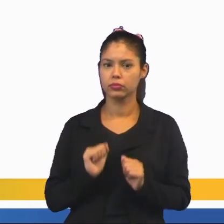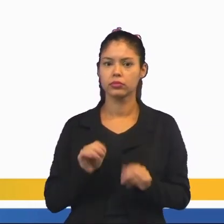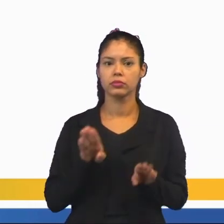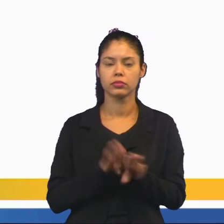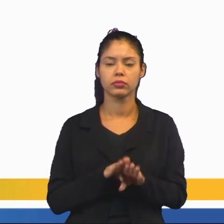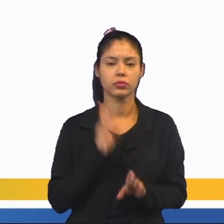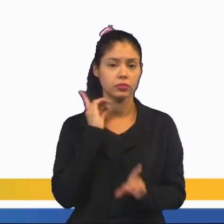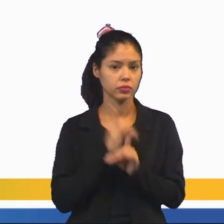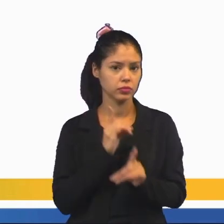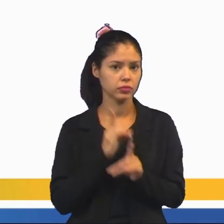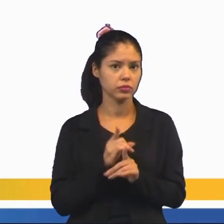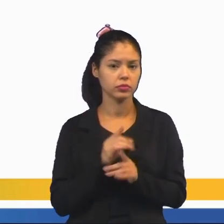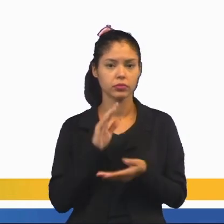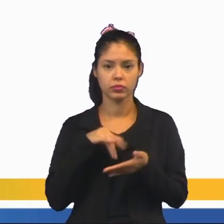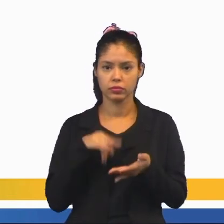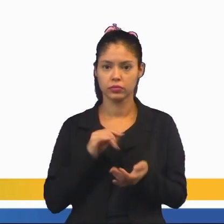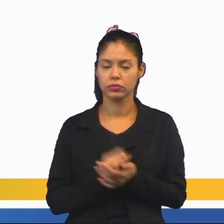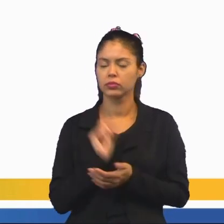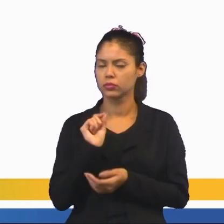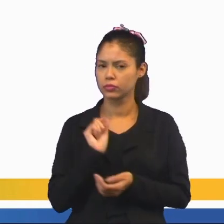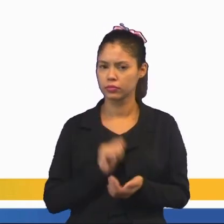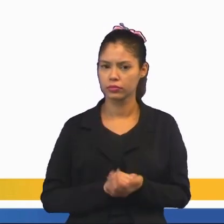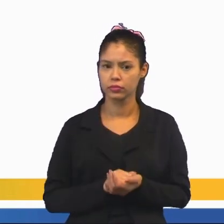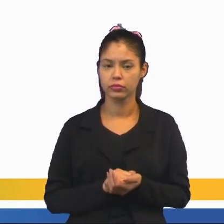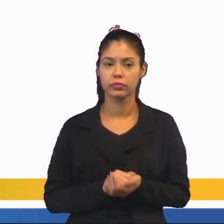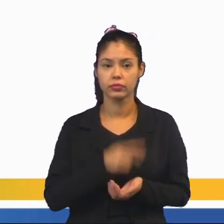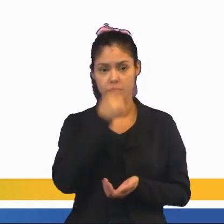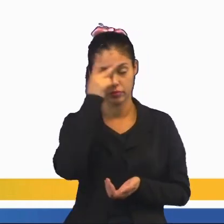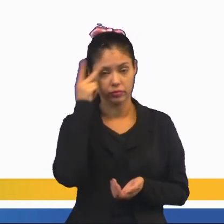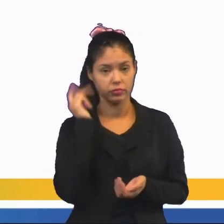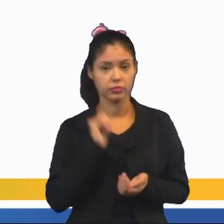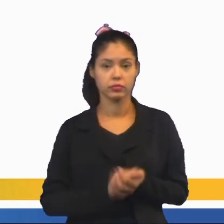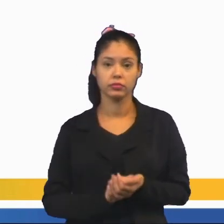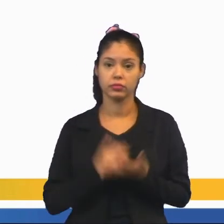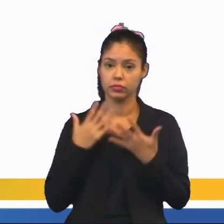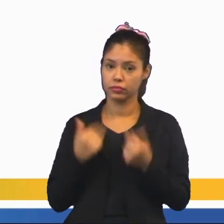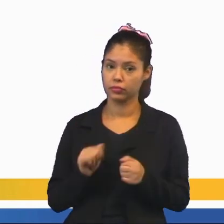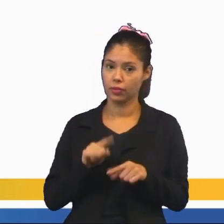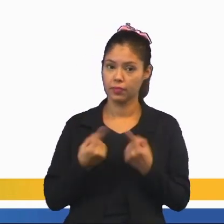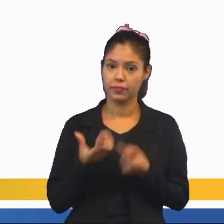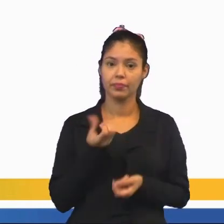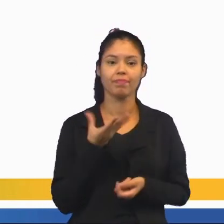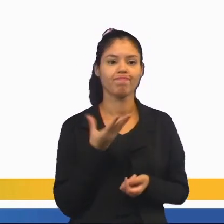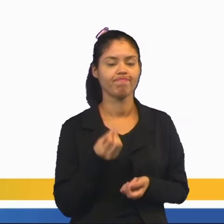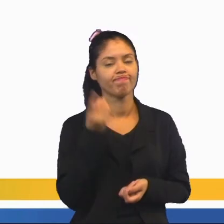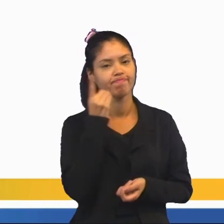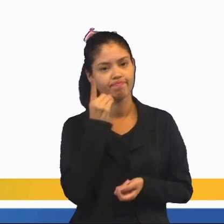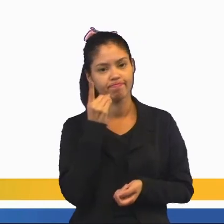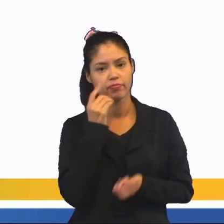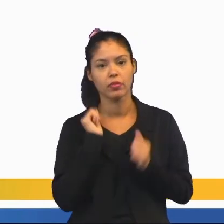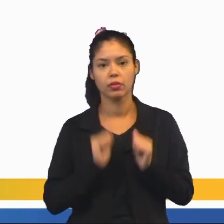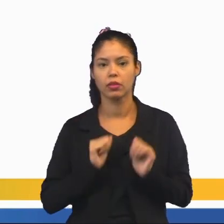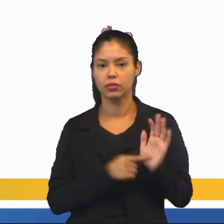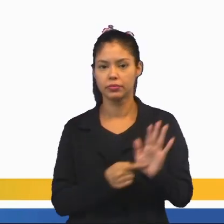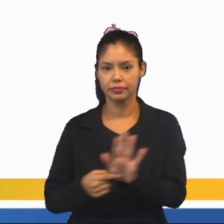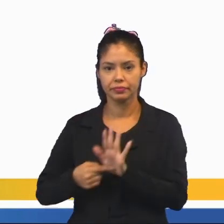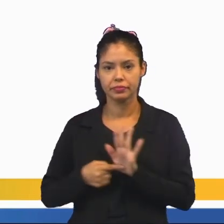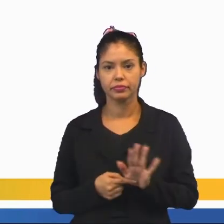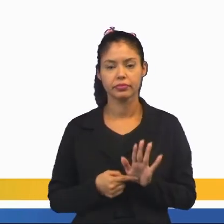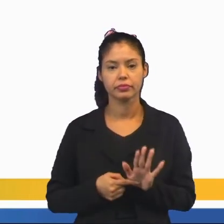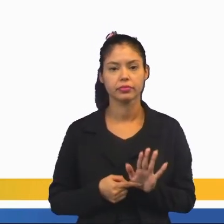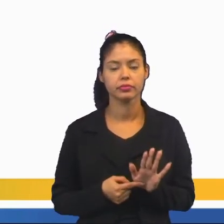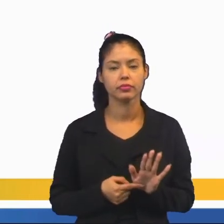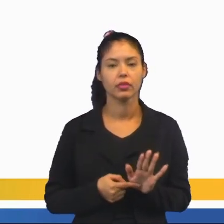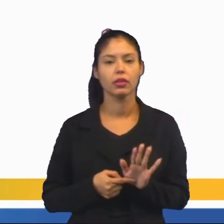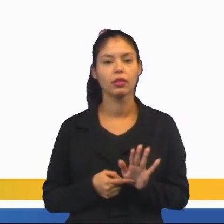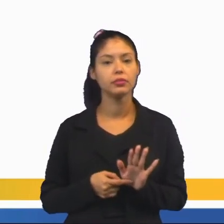seja detectado no exame. O que é isso? A pessoa adquiriu, mas leva uns 60 dias para poder mostrar no exame.